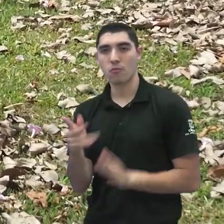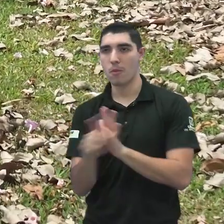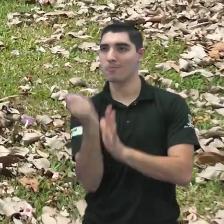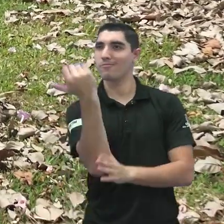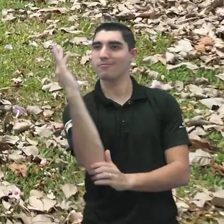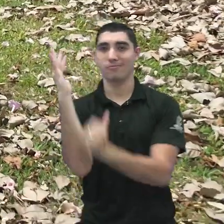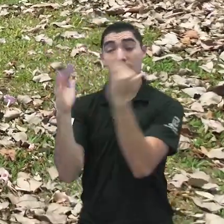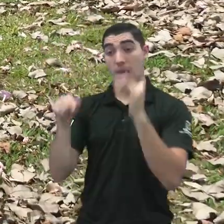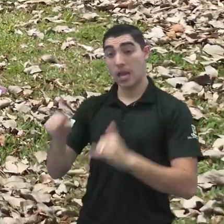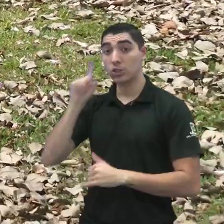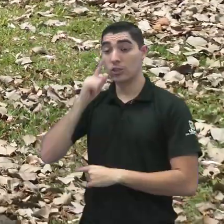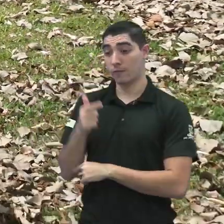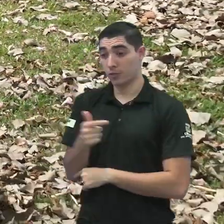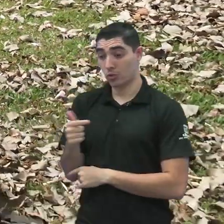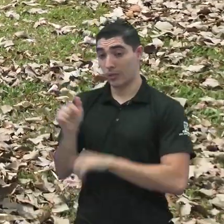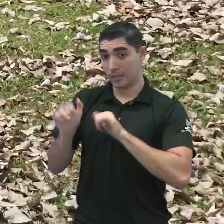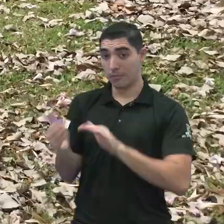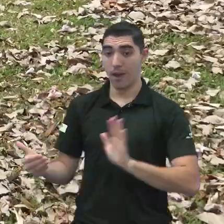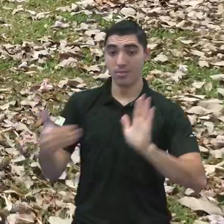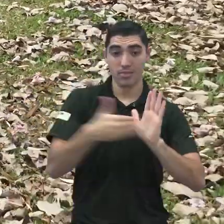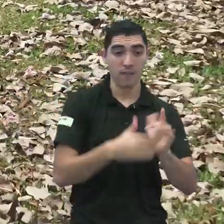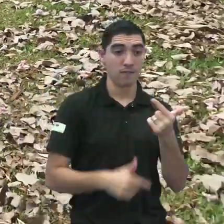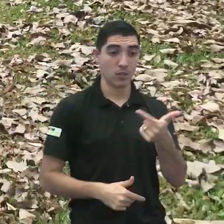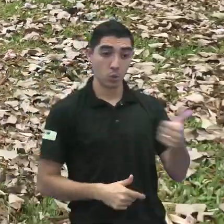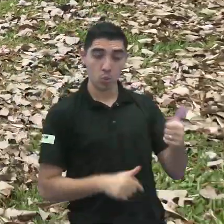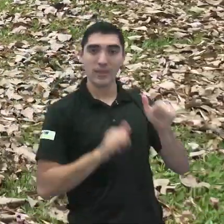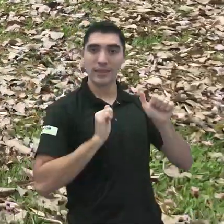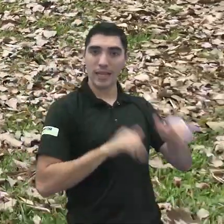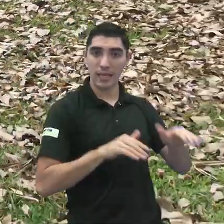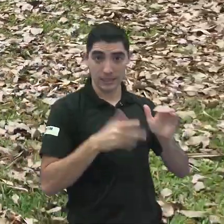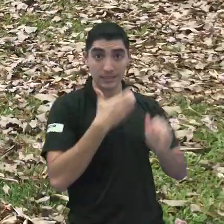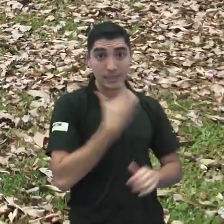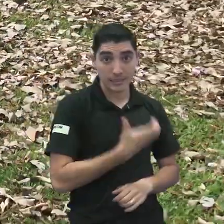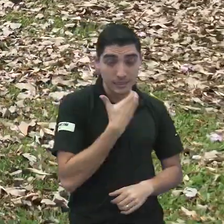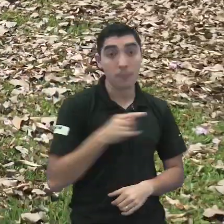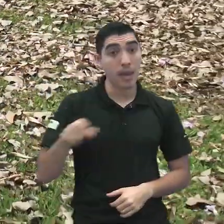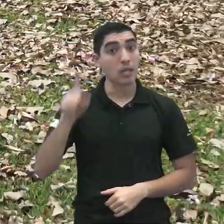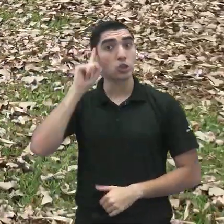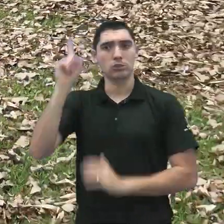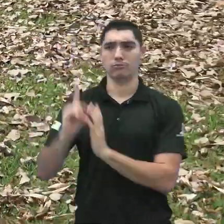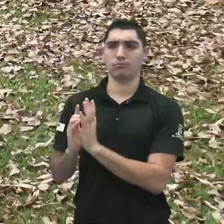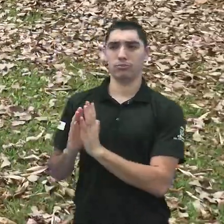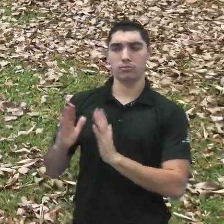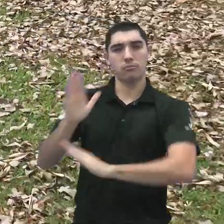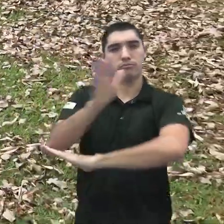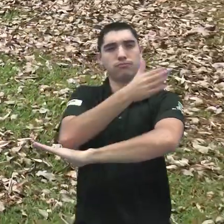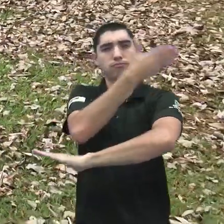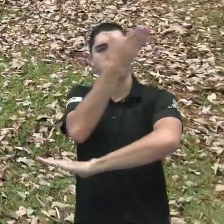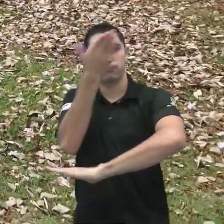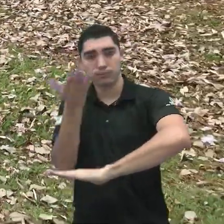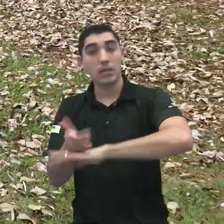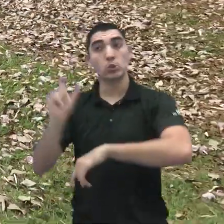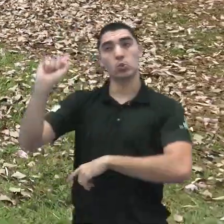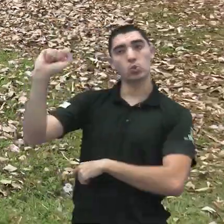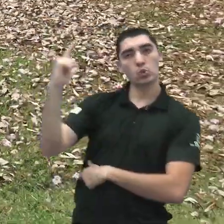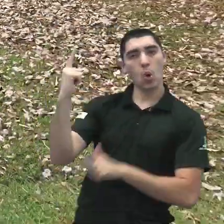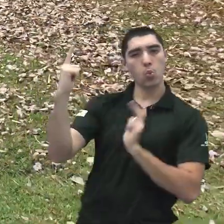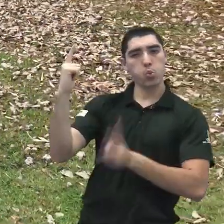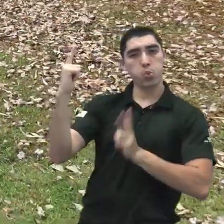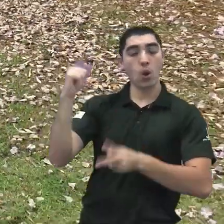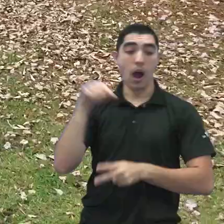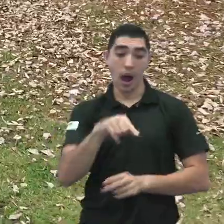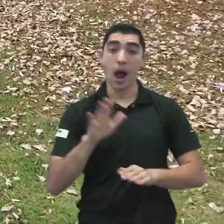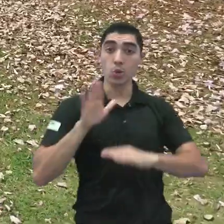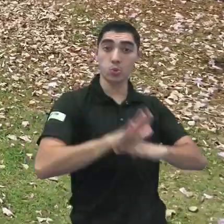começo de um novo ciclo da natureza. A estação, que vai de 22 de setembro a 21 de dezembro, tem dias mais longos e aumento da